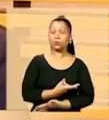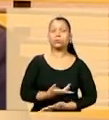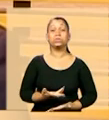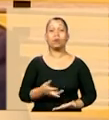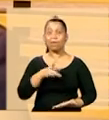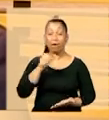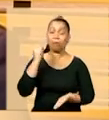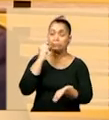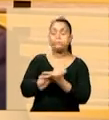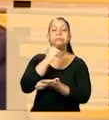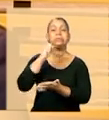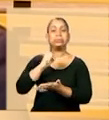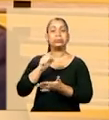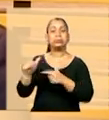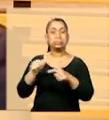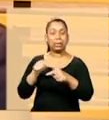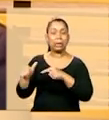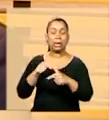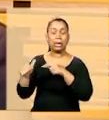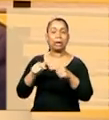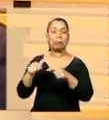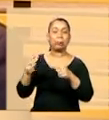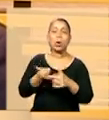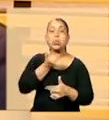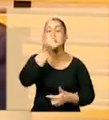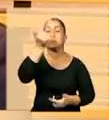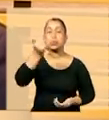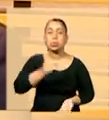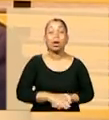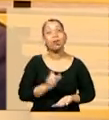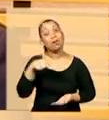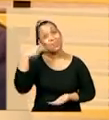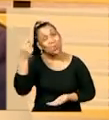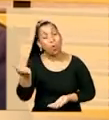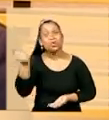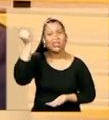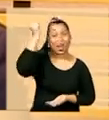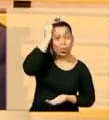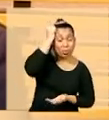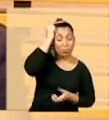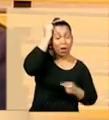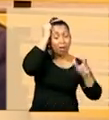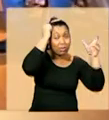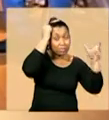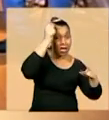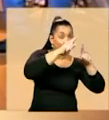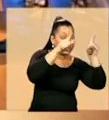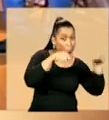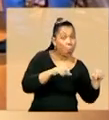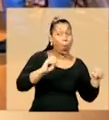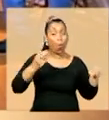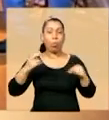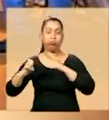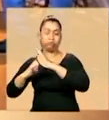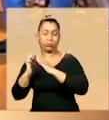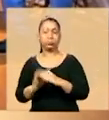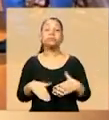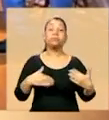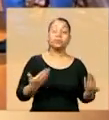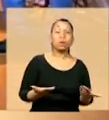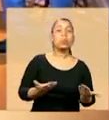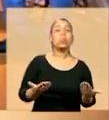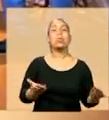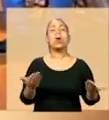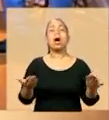então vai ficar caracterizado num acidente de trabalho. Depois vai ser discutida a culpa ou não do empregador. Doutor, e quais penalidades